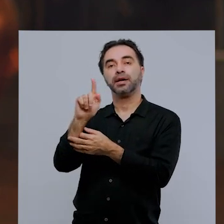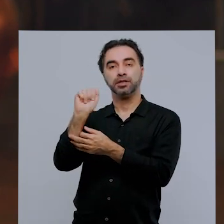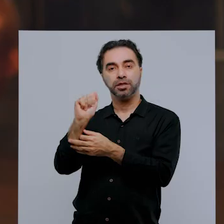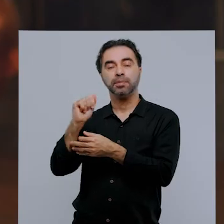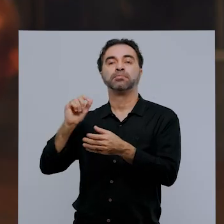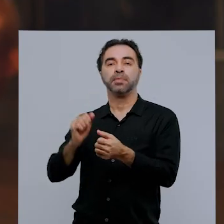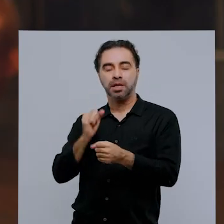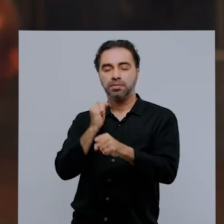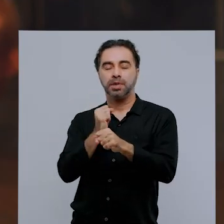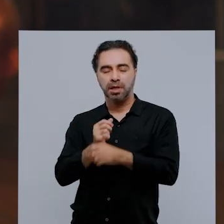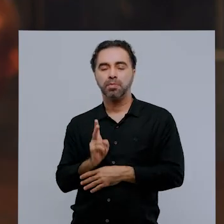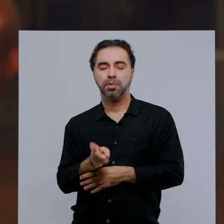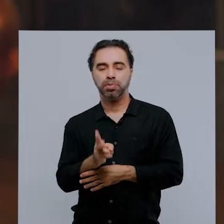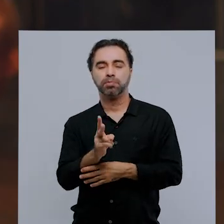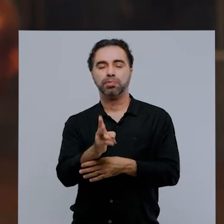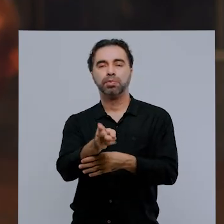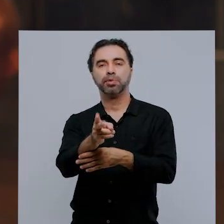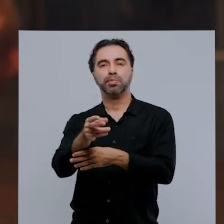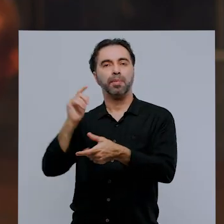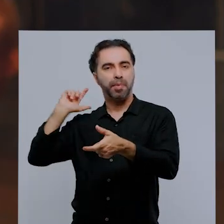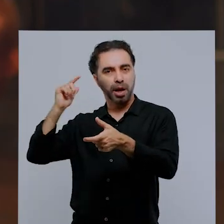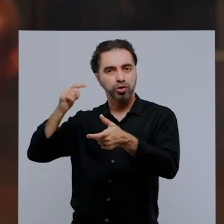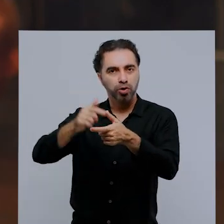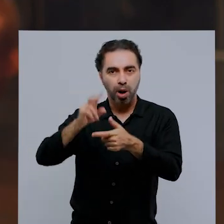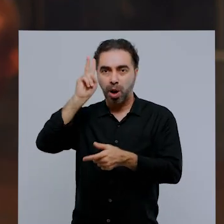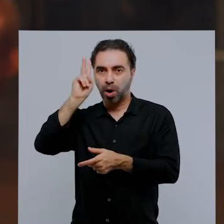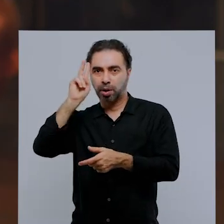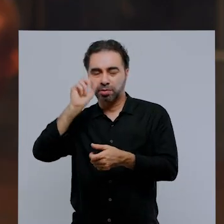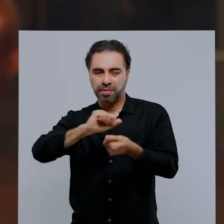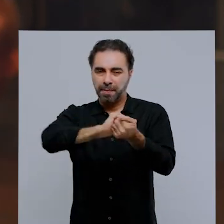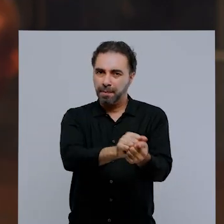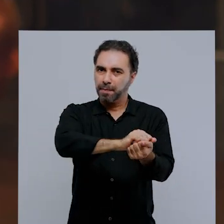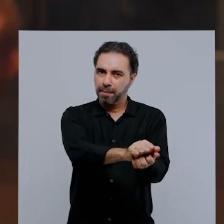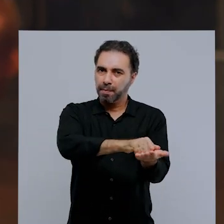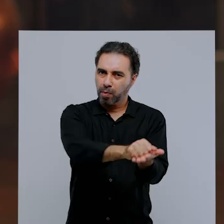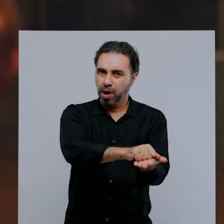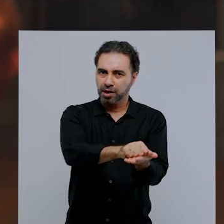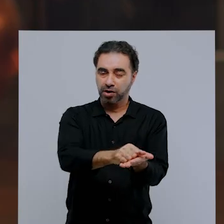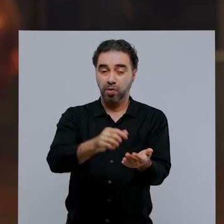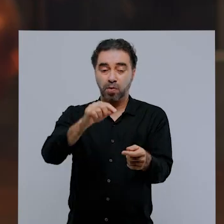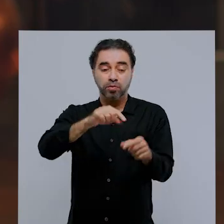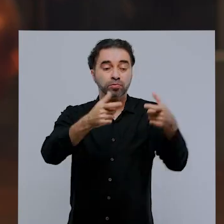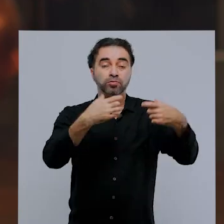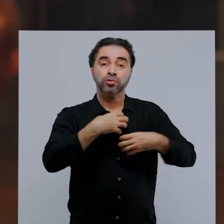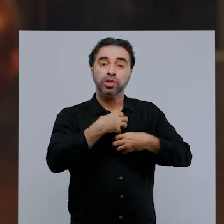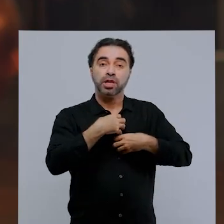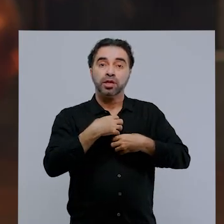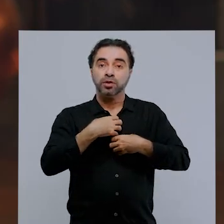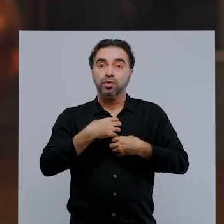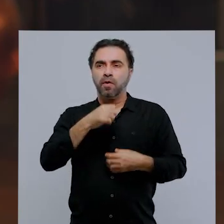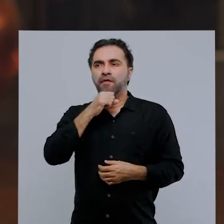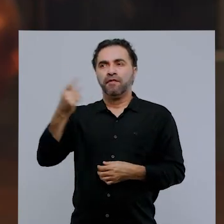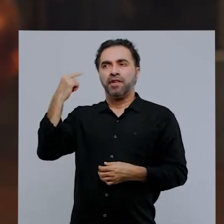tradições históricas e todo o monumento que aqui já existia, mantém uma moagem com a parte antiga, produzindo cachaça em uma